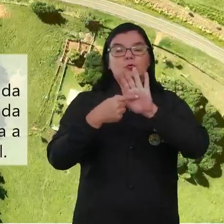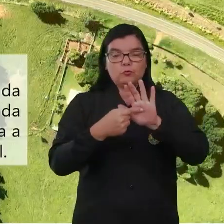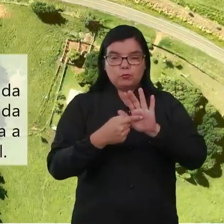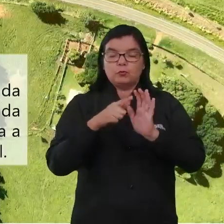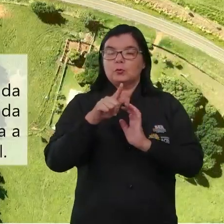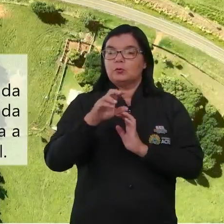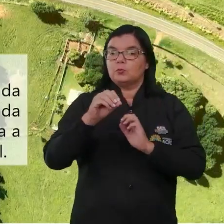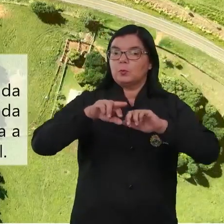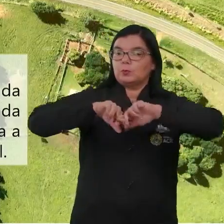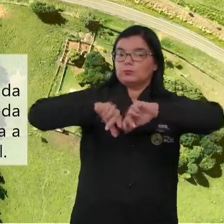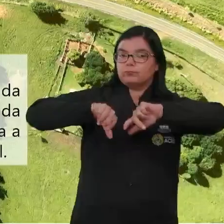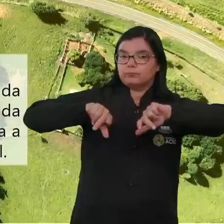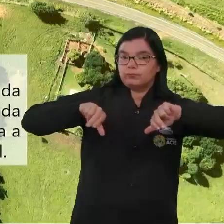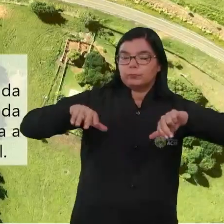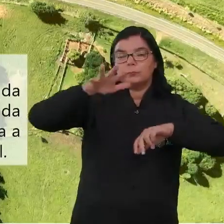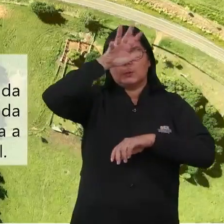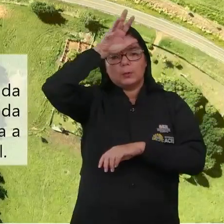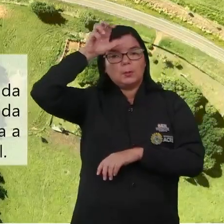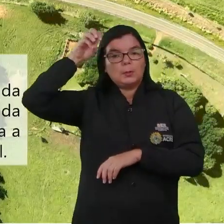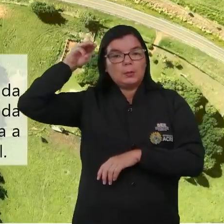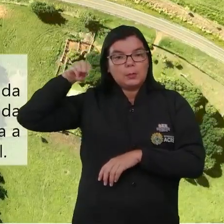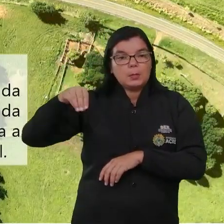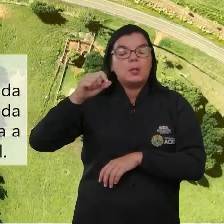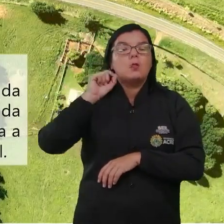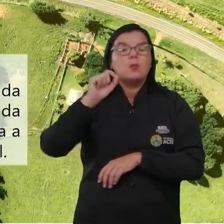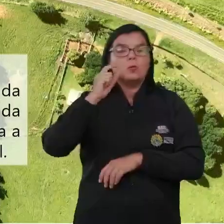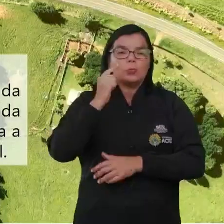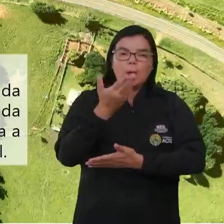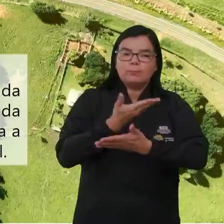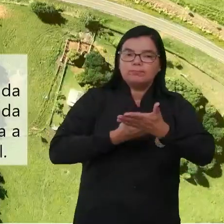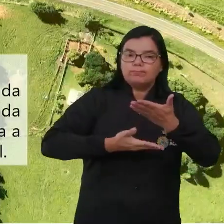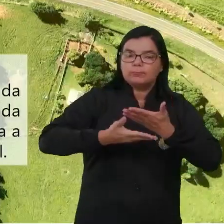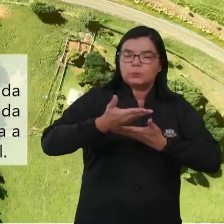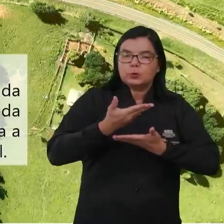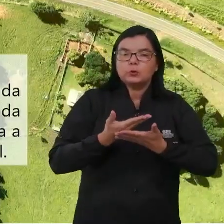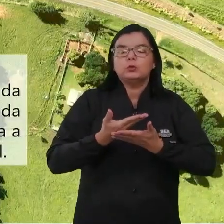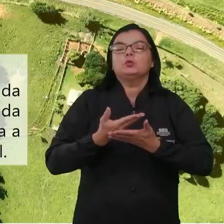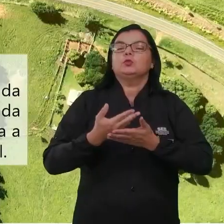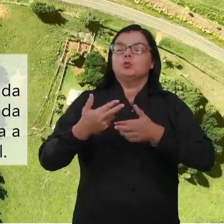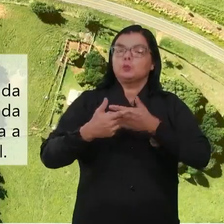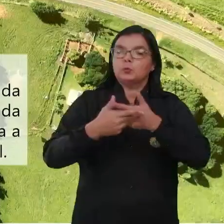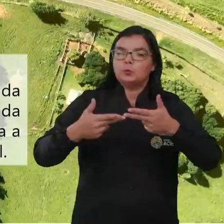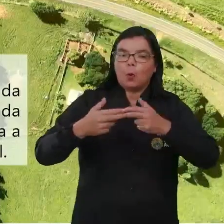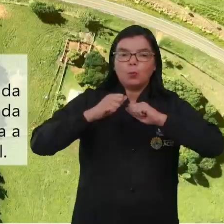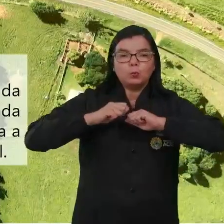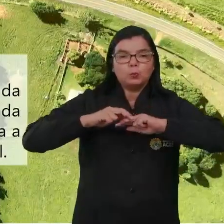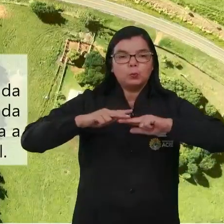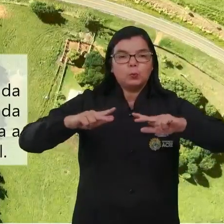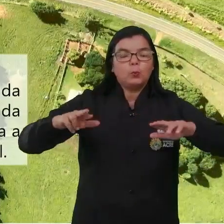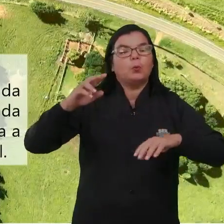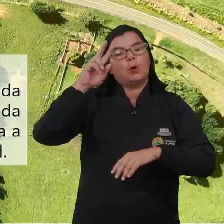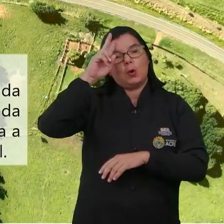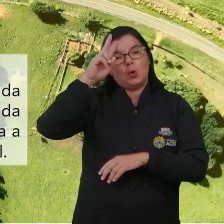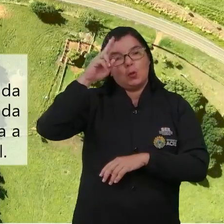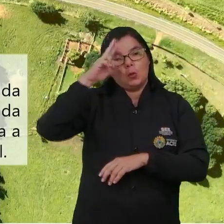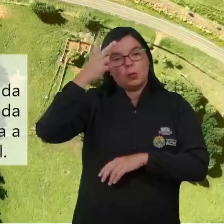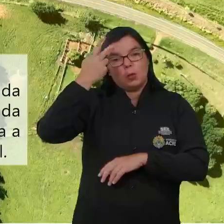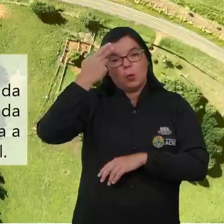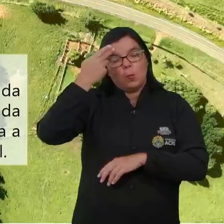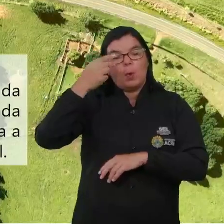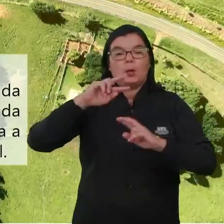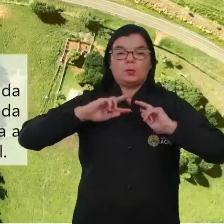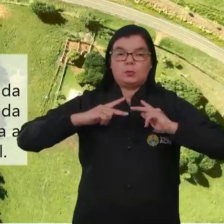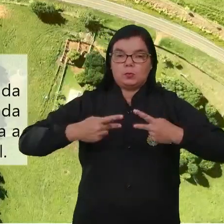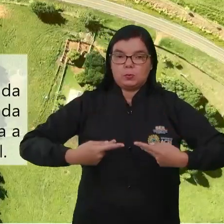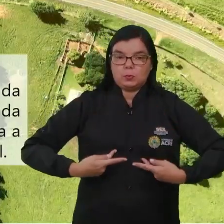expressões da geobiodiversidade amazônica, resultado da interação entre fatores naturais e humanos.